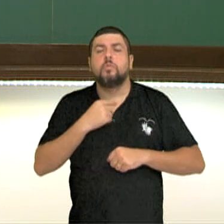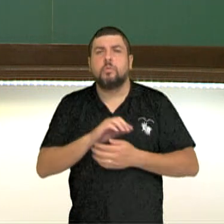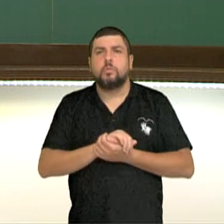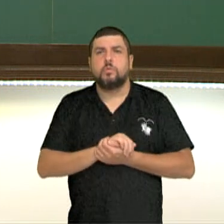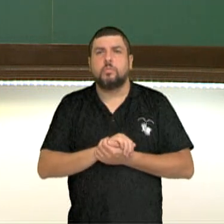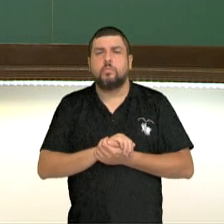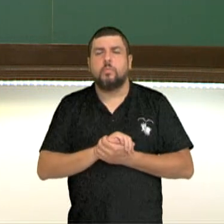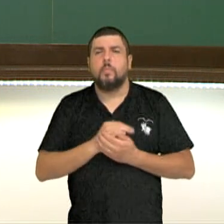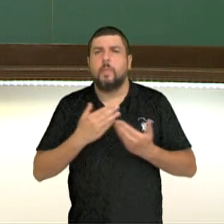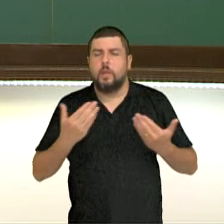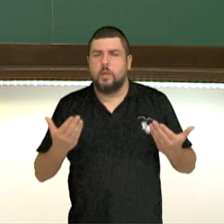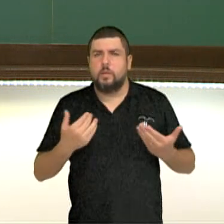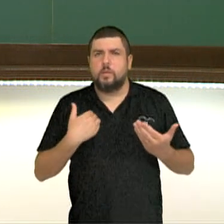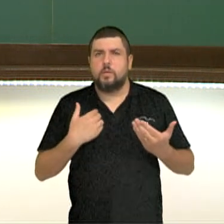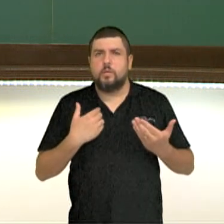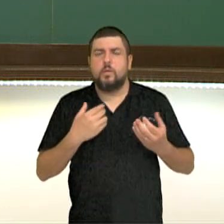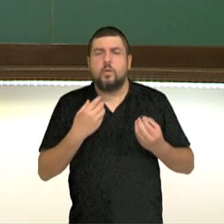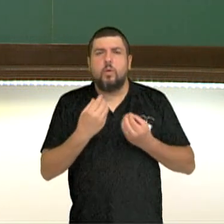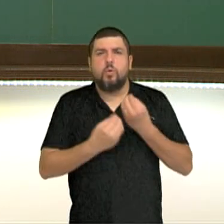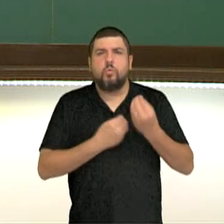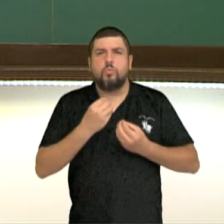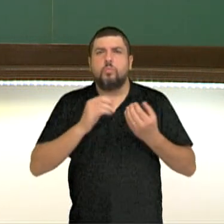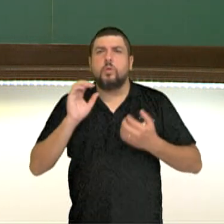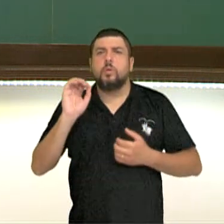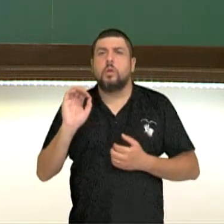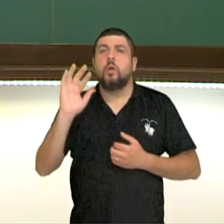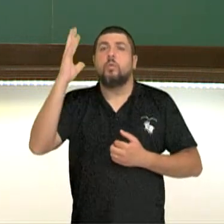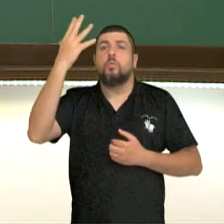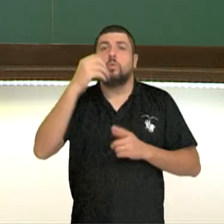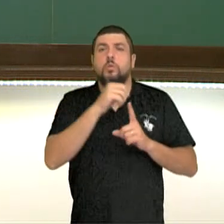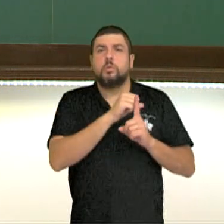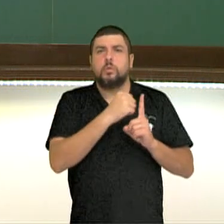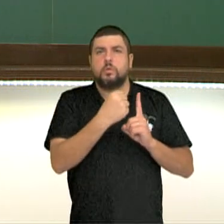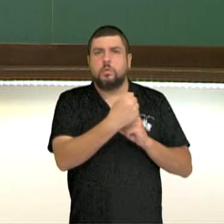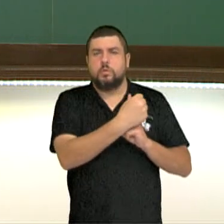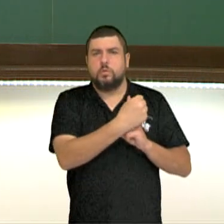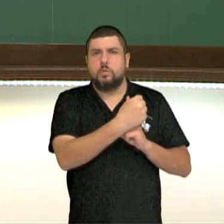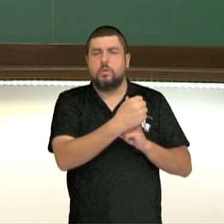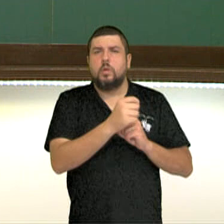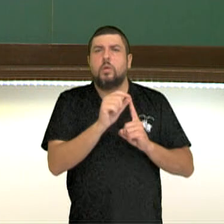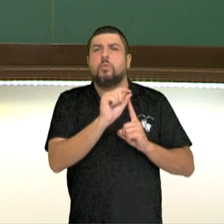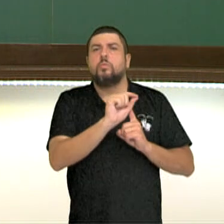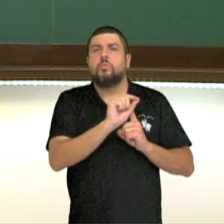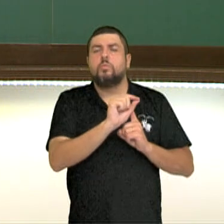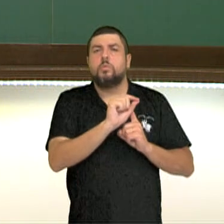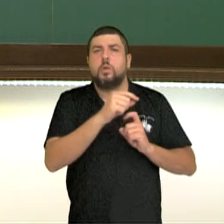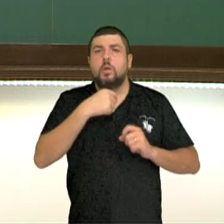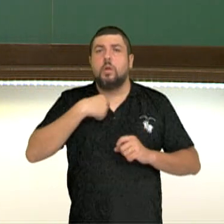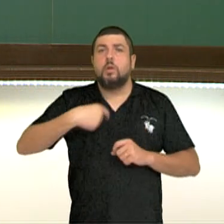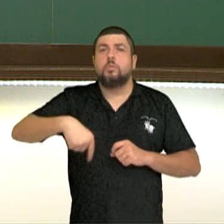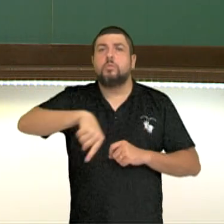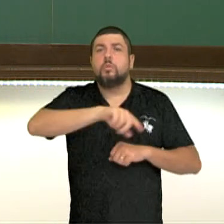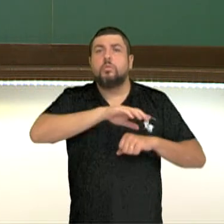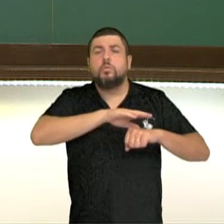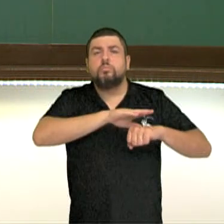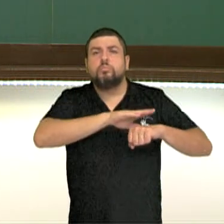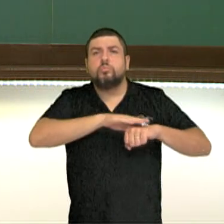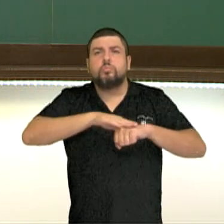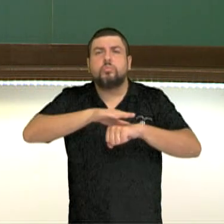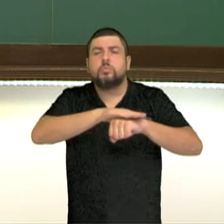sociais, que é o grande objeto de estudo dele, essas leis independem de nós, indivíduos. Nós, indivíduos, somos um grande fruto do